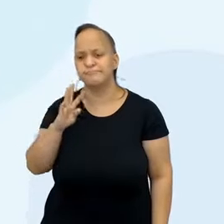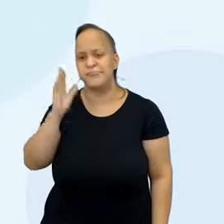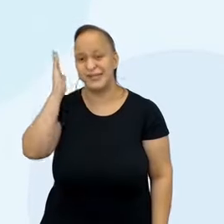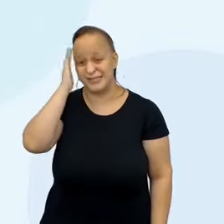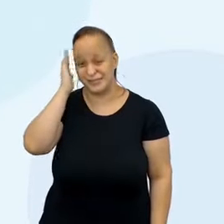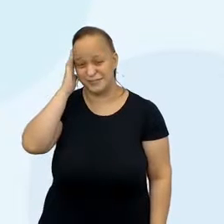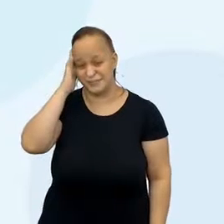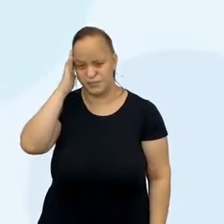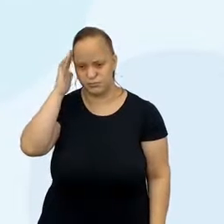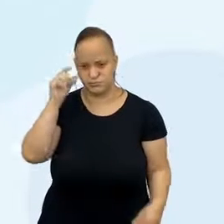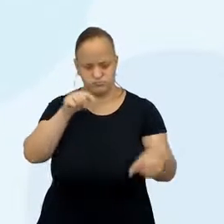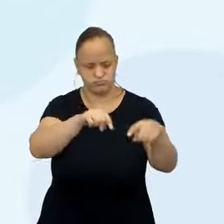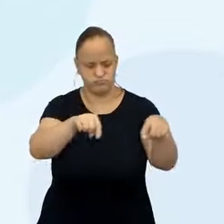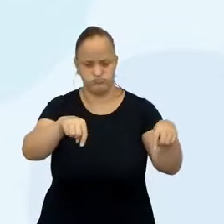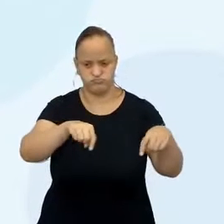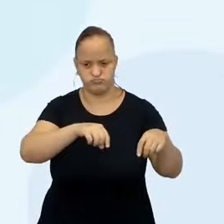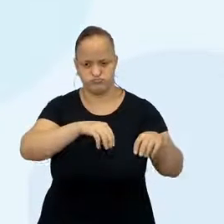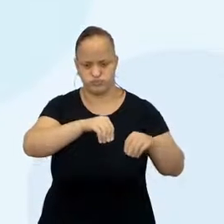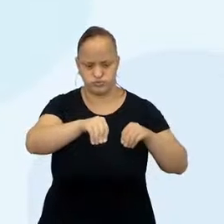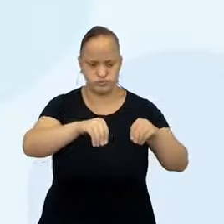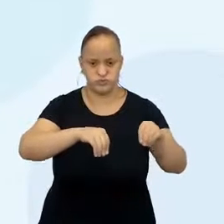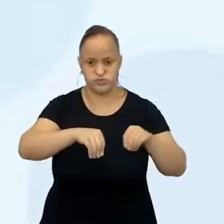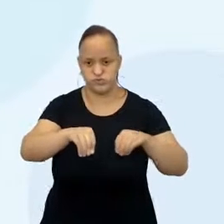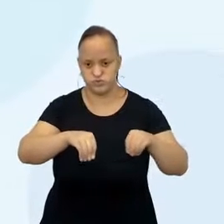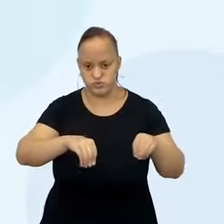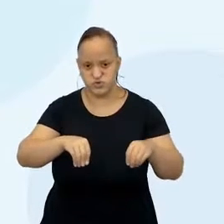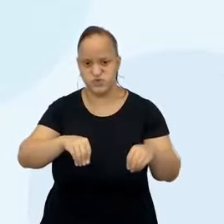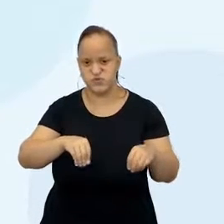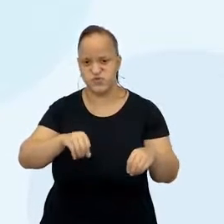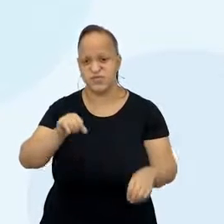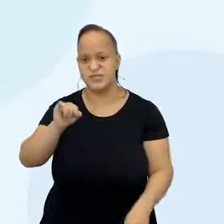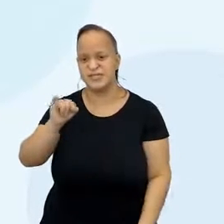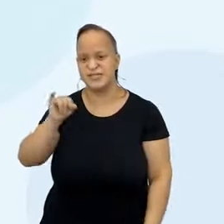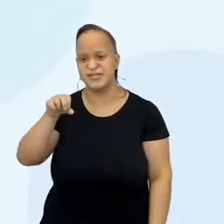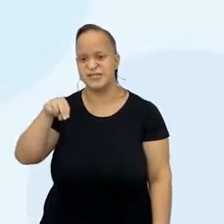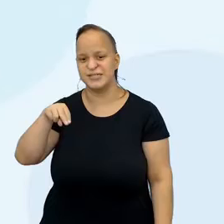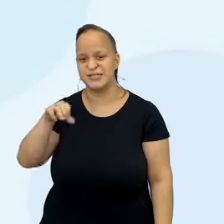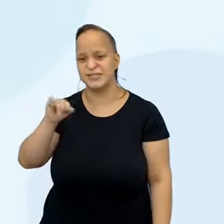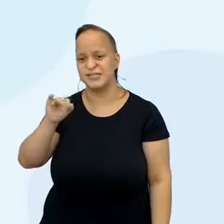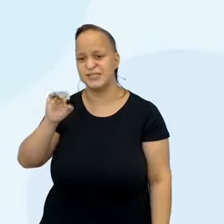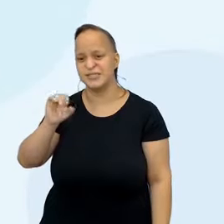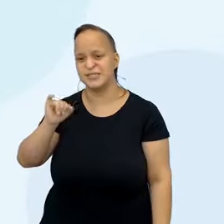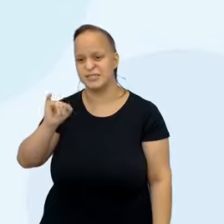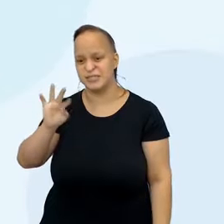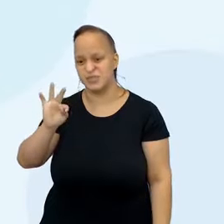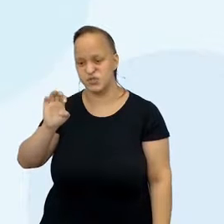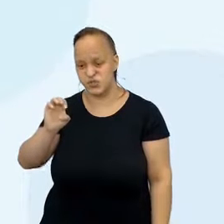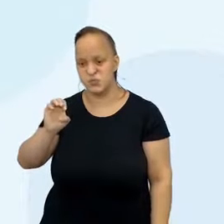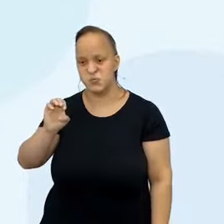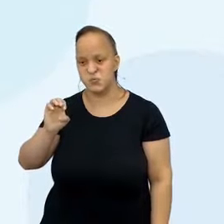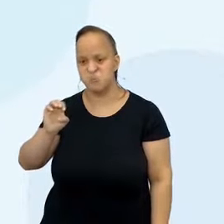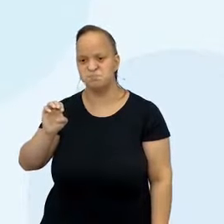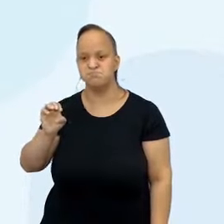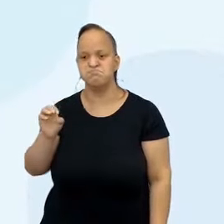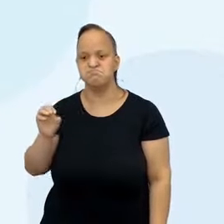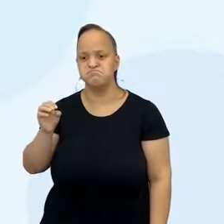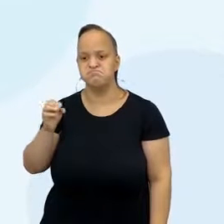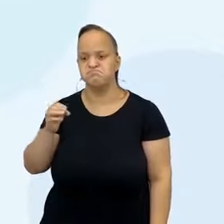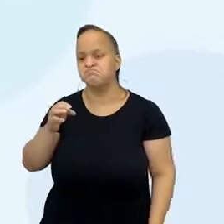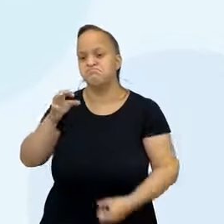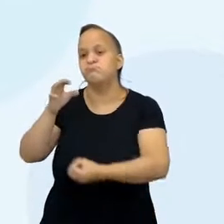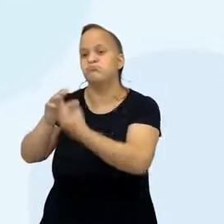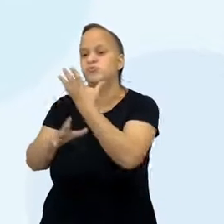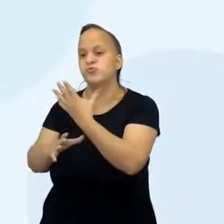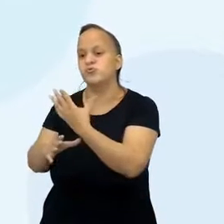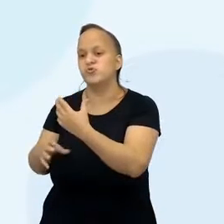SimCity, né, que é aquele jogo, e os estudantes eles vão montar uma cidade da forma como, né, poderia ser